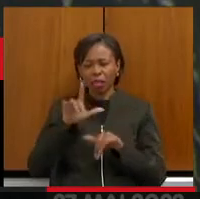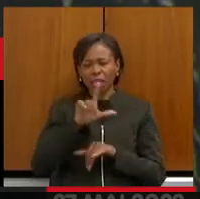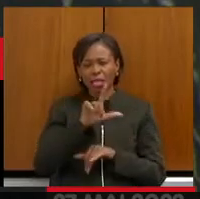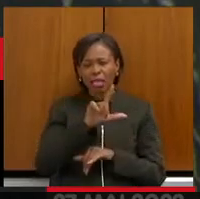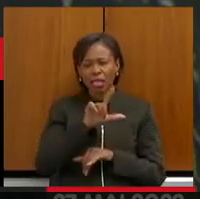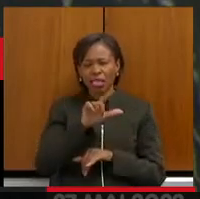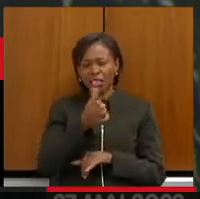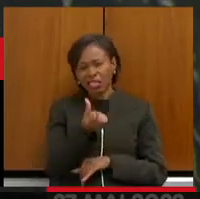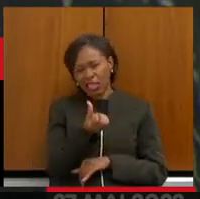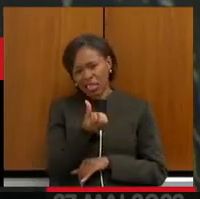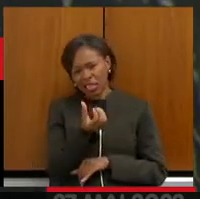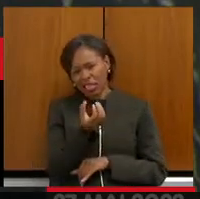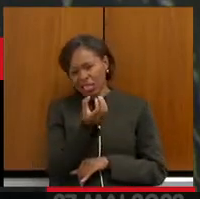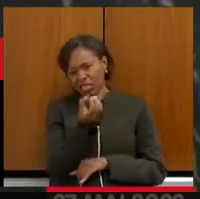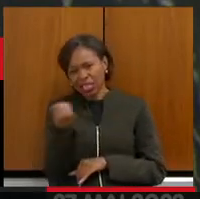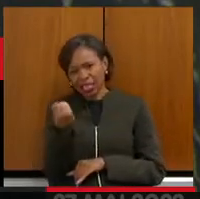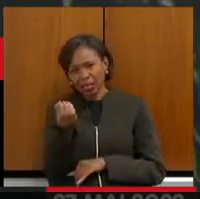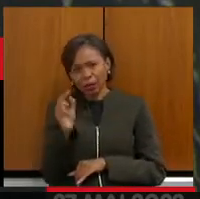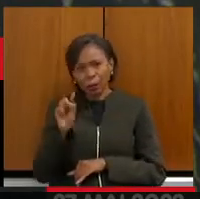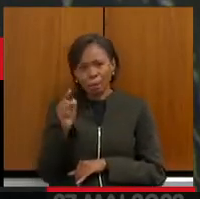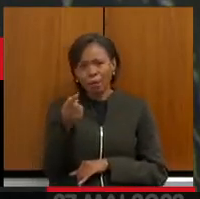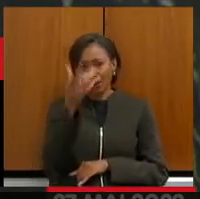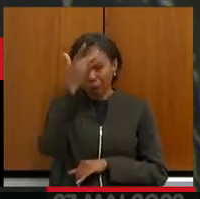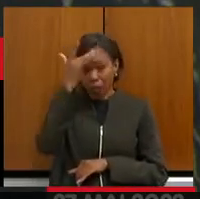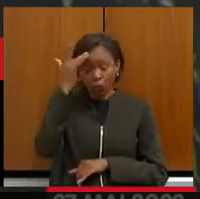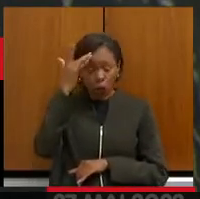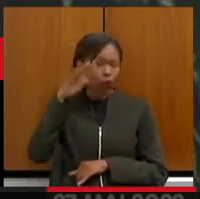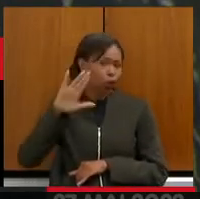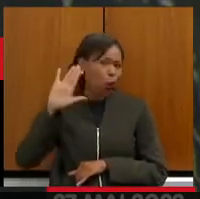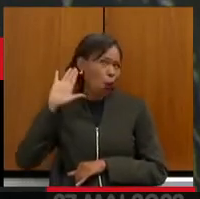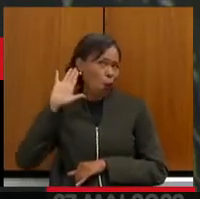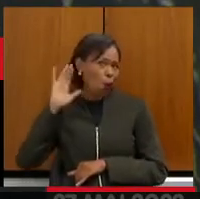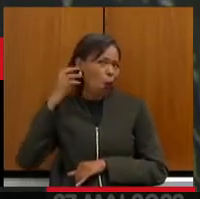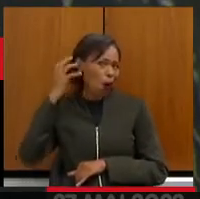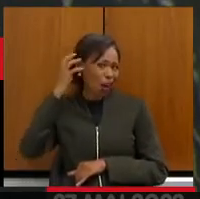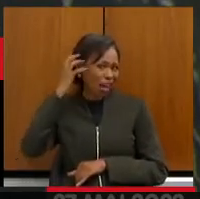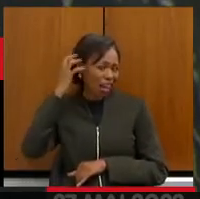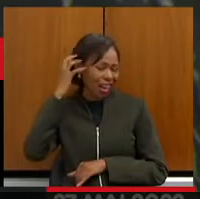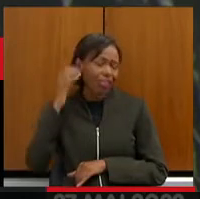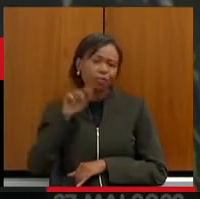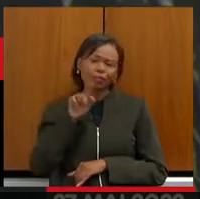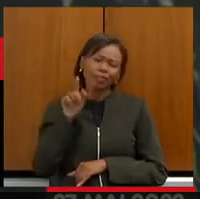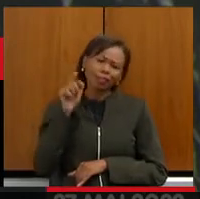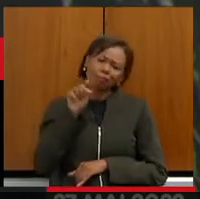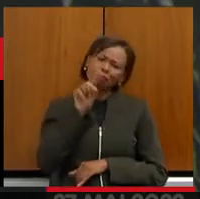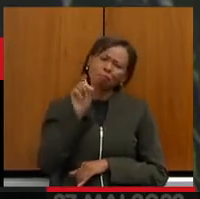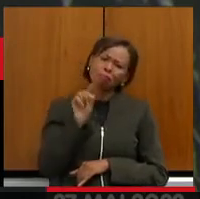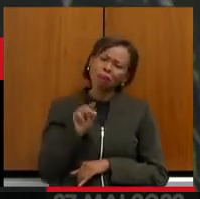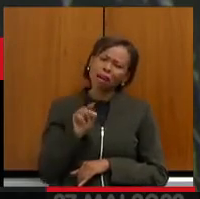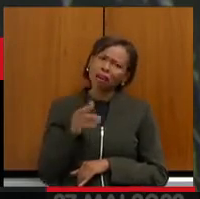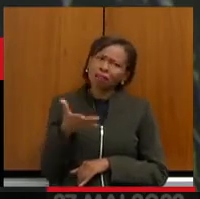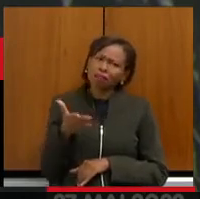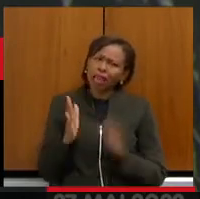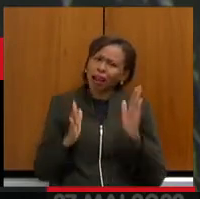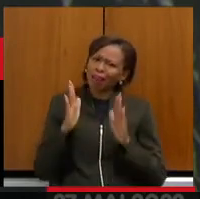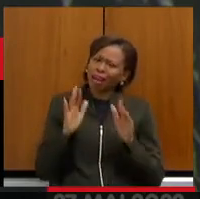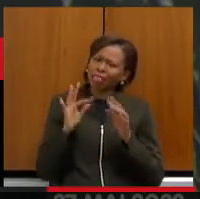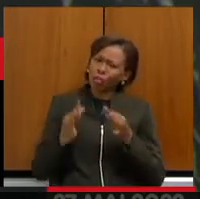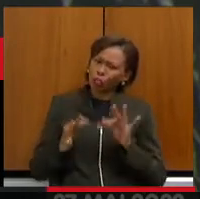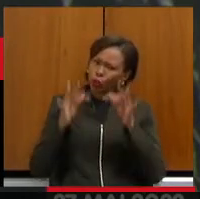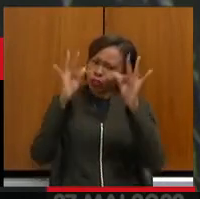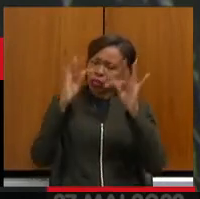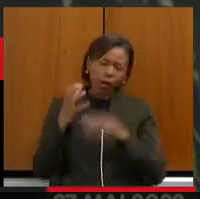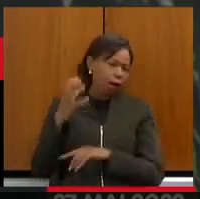menos 600 mil ouvintes e vocês devem estar se perguntando nessa era de tecnologia o